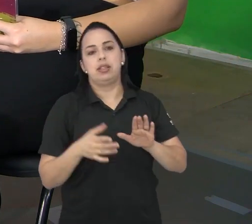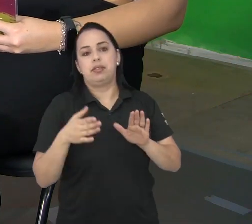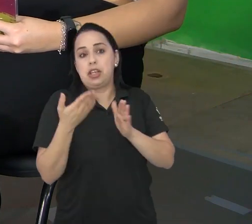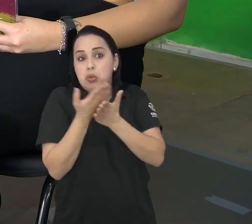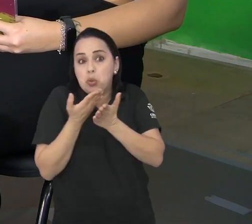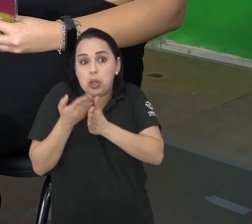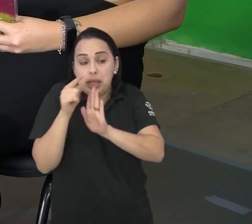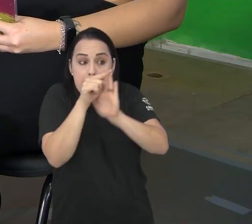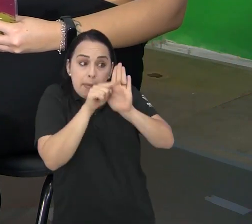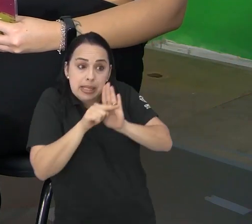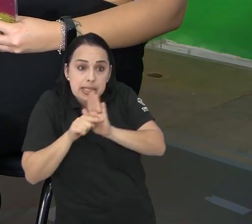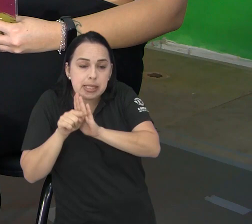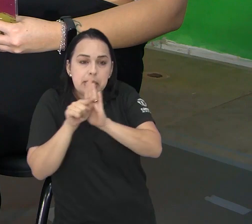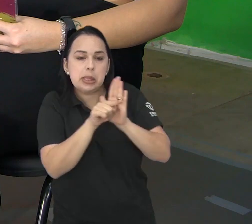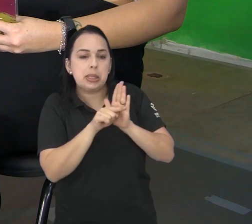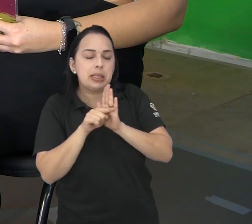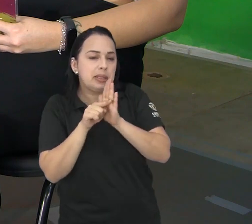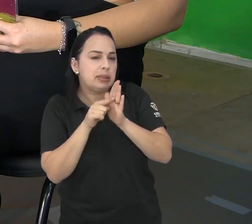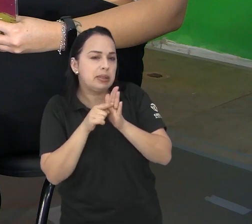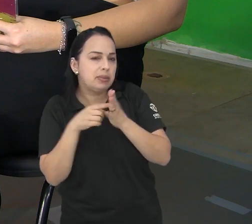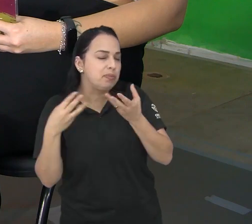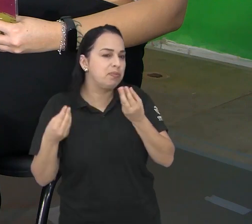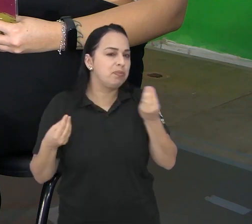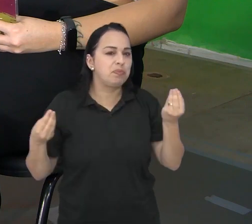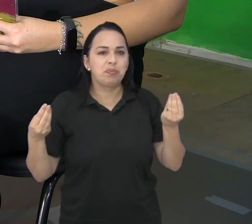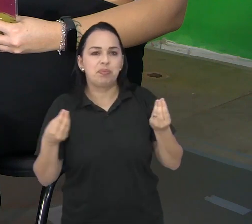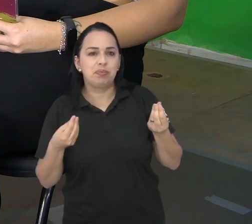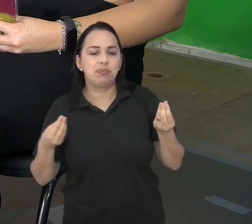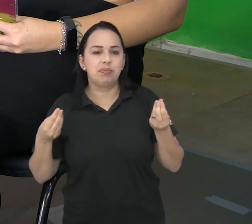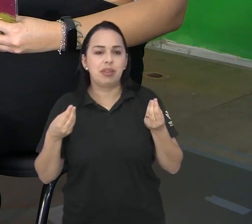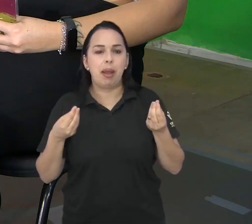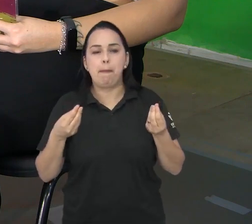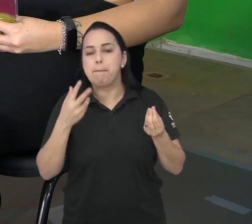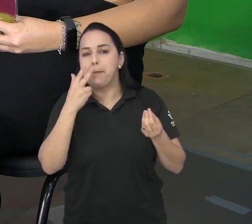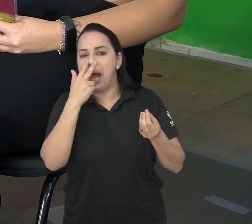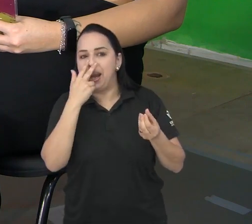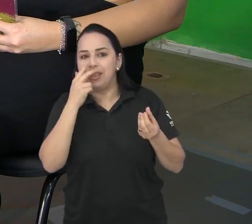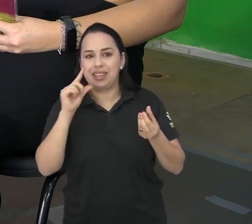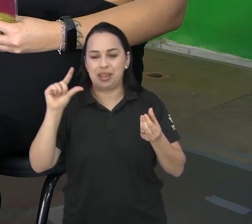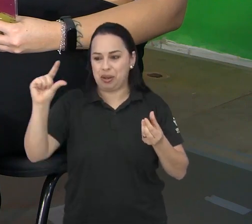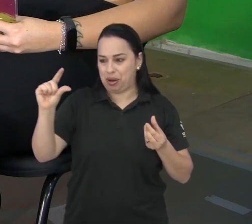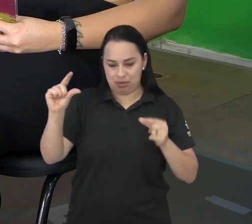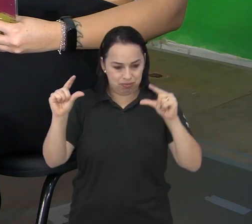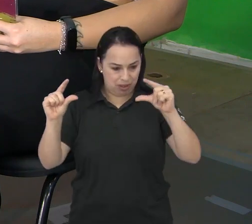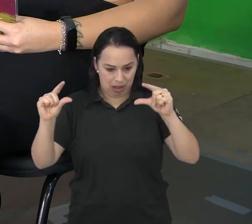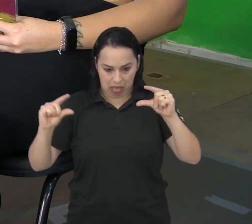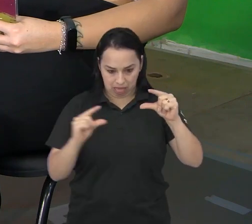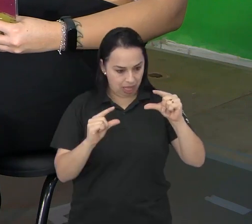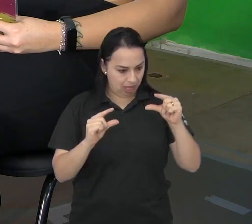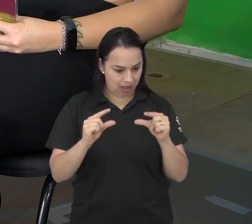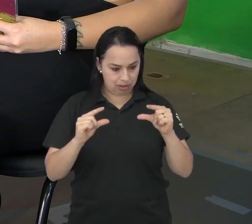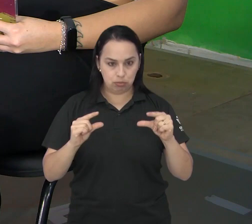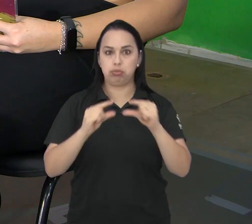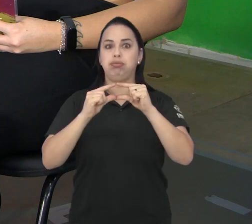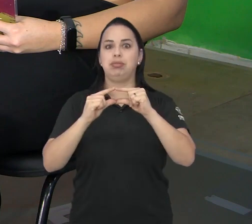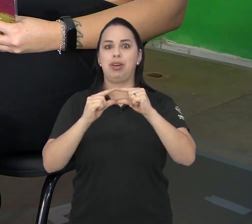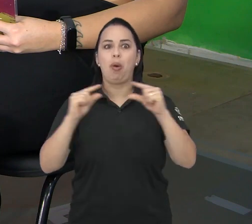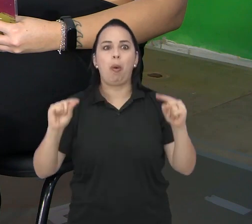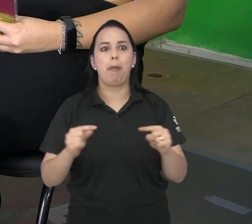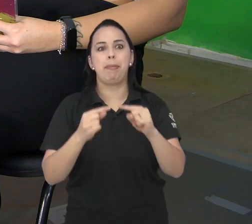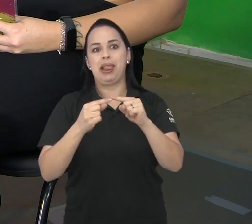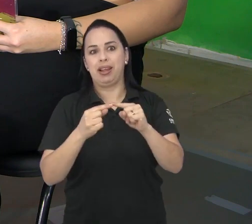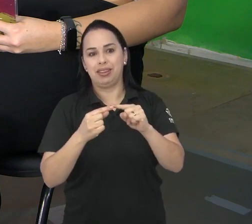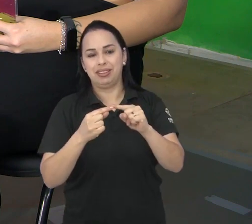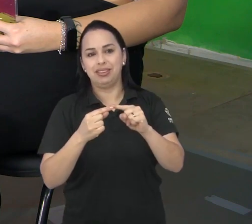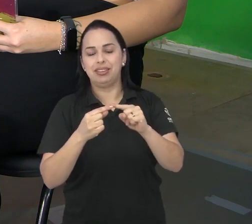né, achando essas, como se diz assim, dentro de um quebra-cabeça você vai achando as peças, identificando, ó, isso aqui